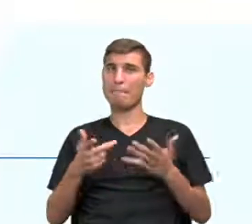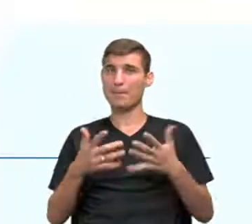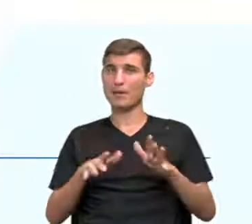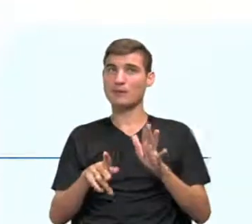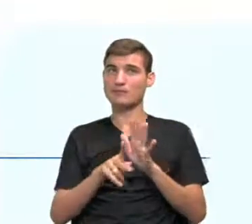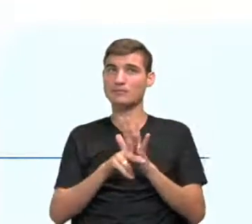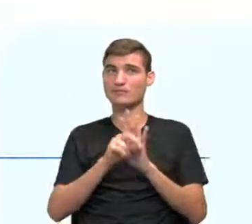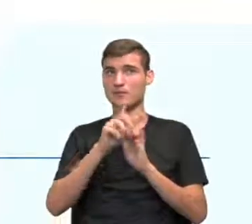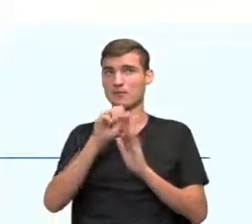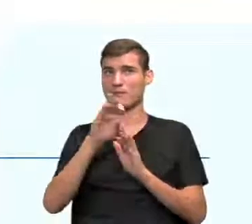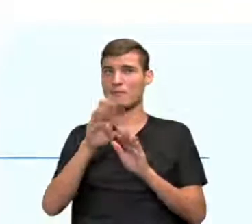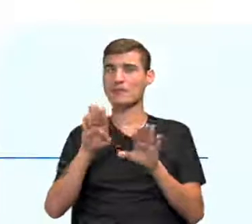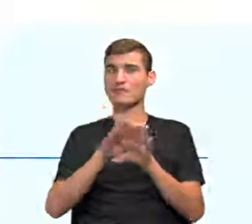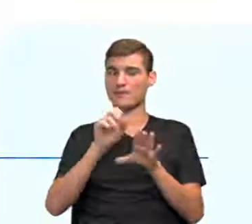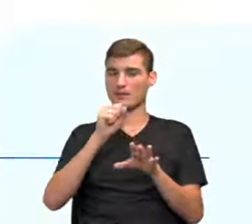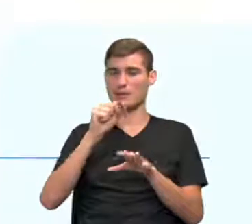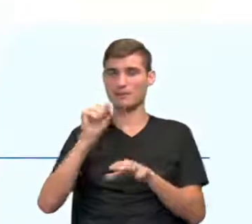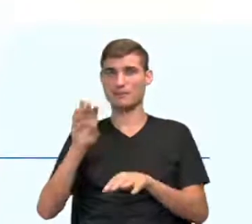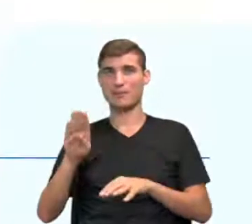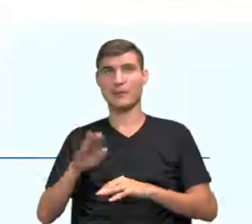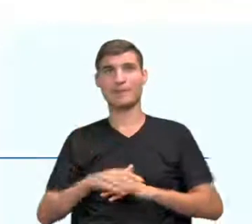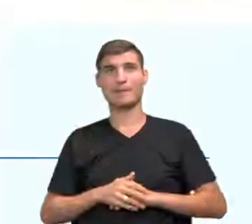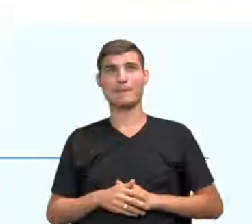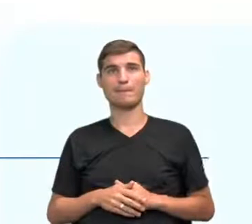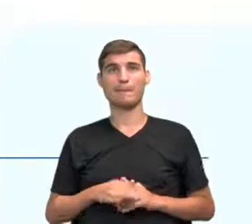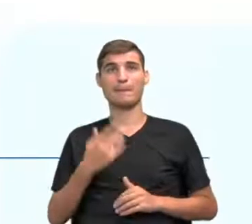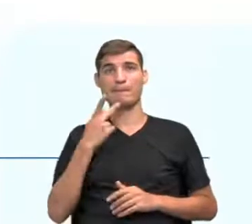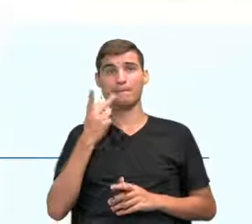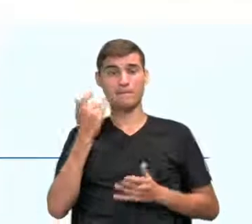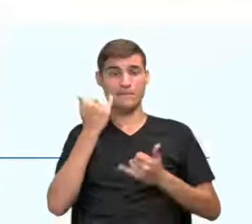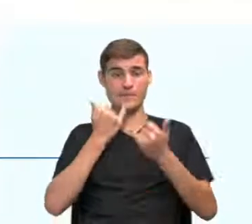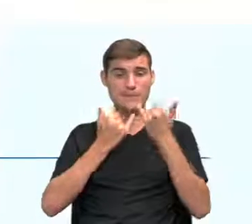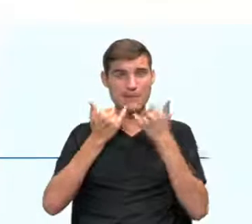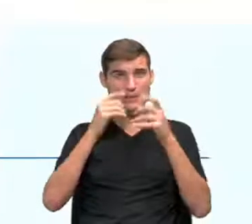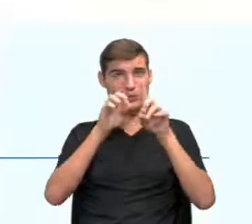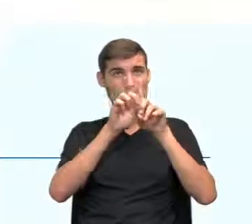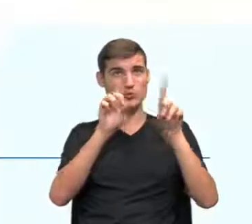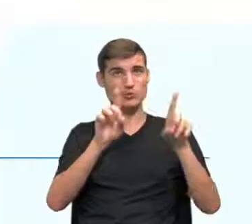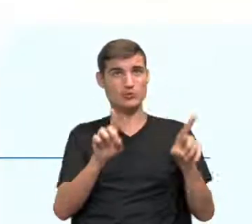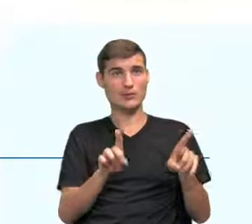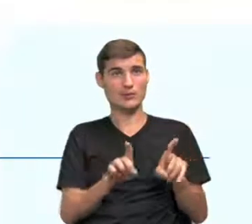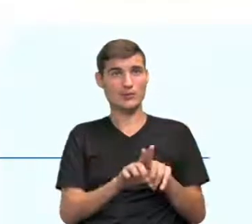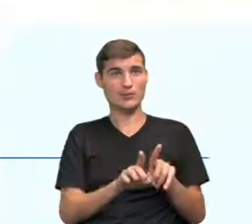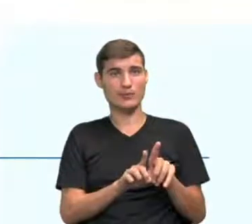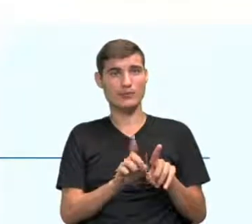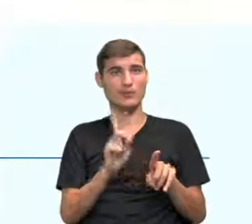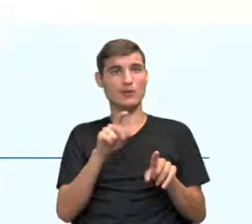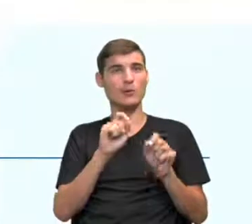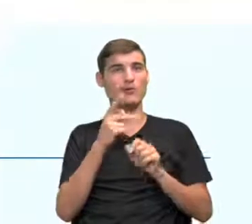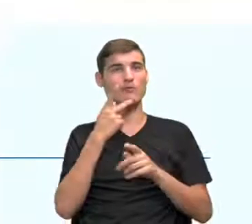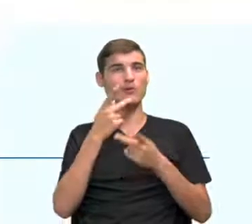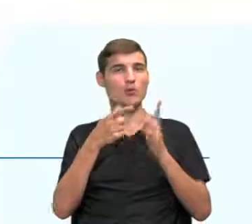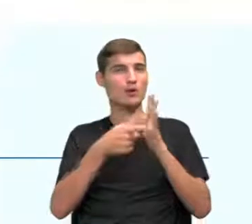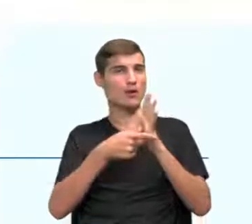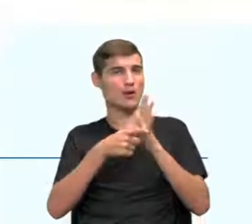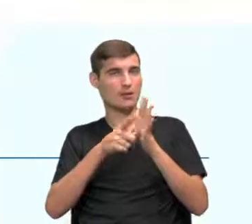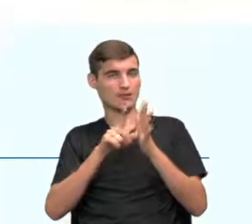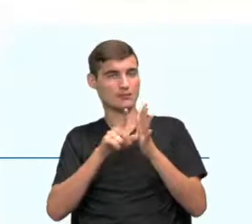essa filtragem do sinal. E quando eu falo de informação digital, é o que eu já falei, eu posso ter